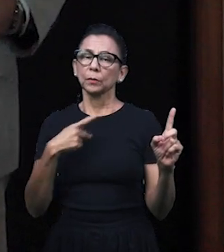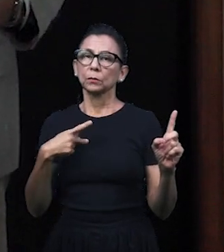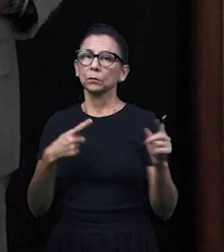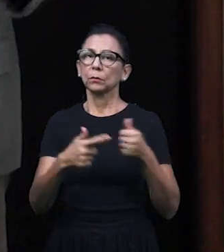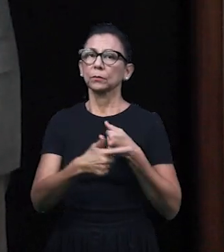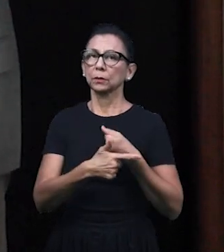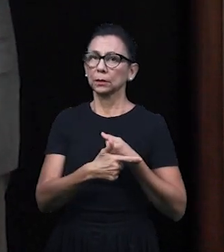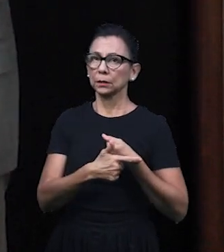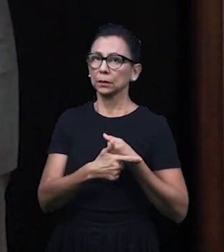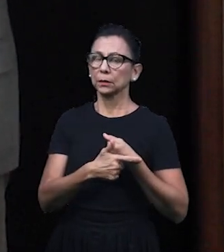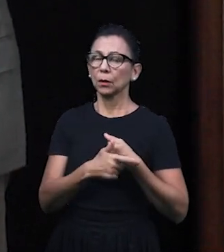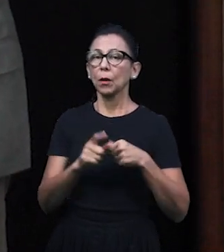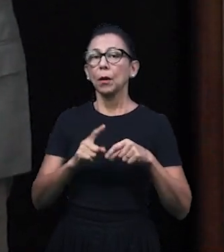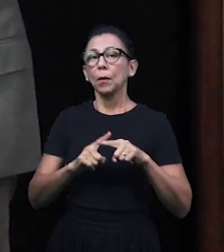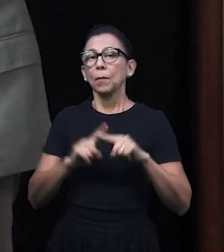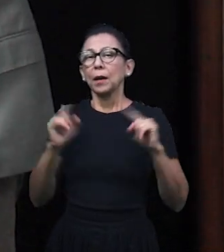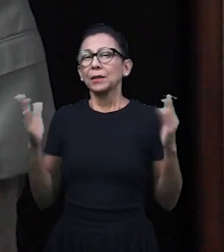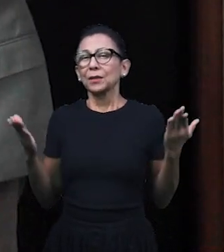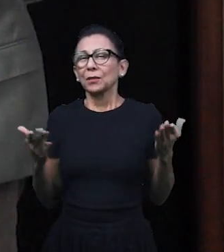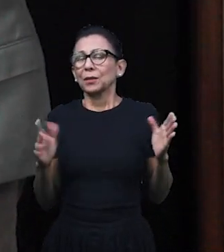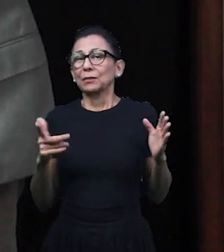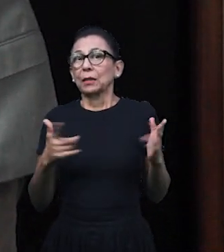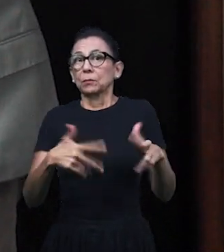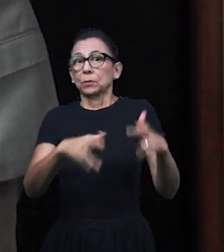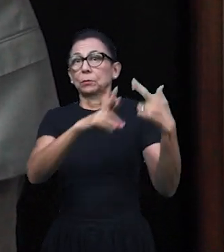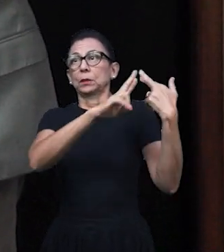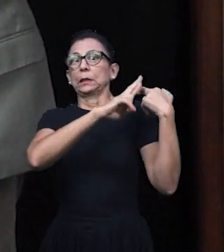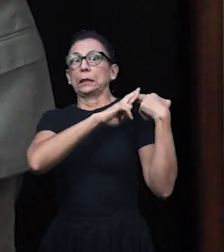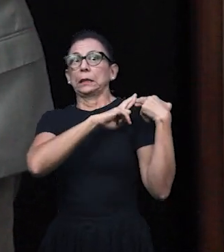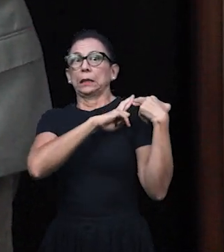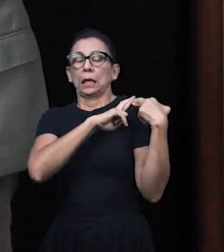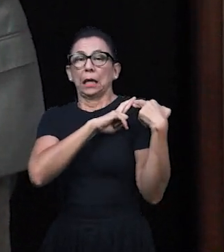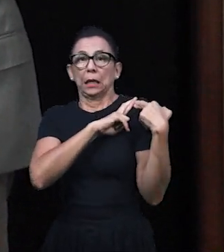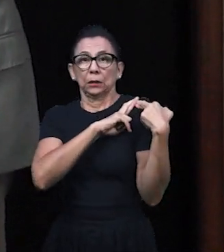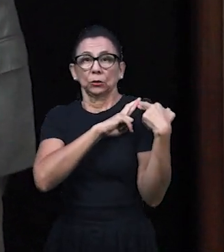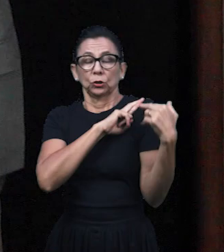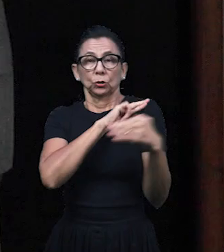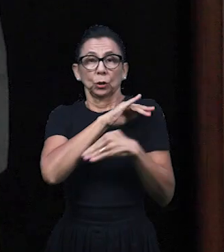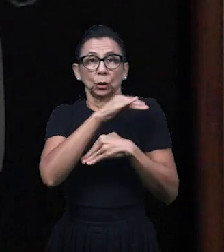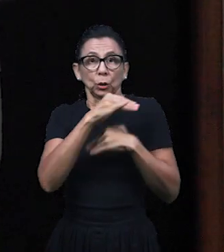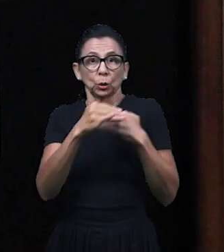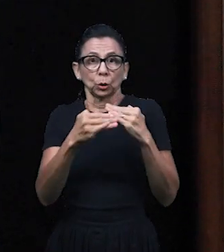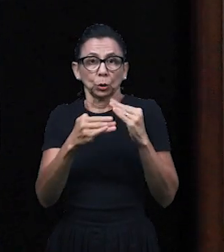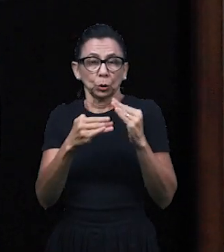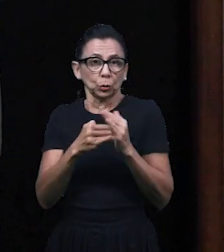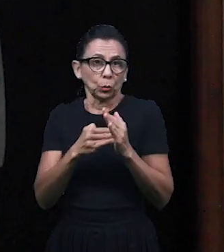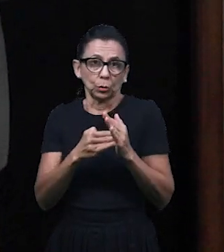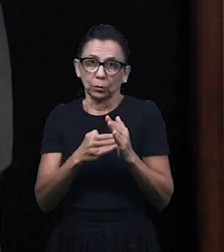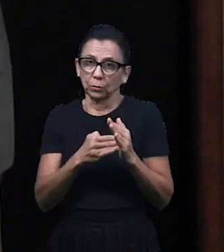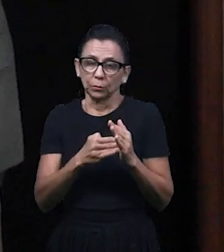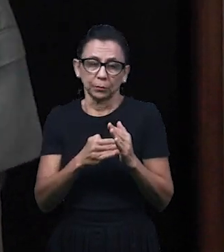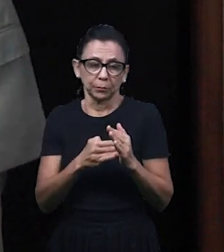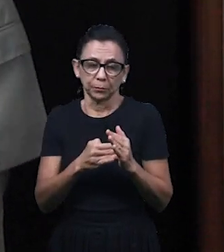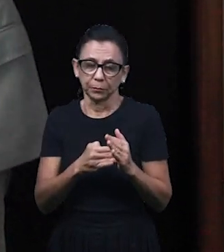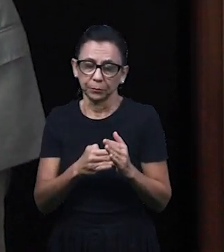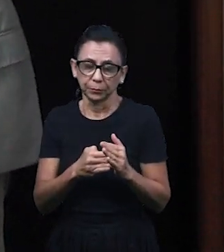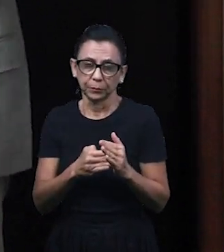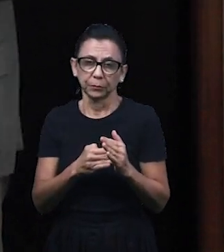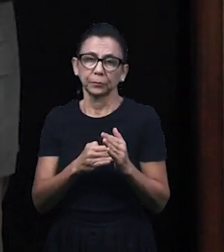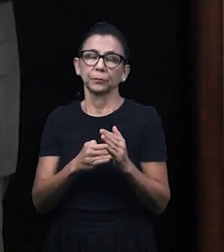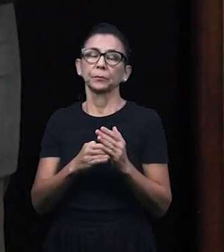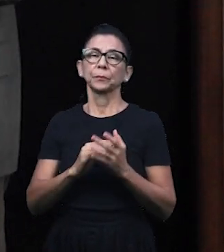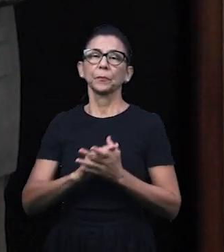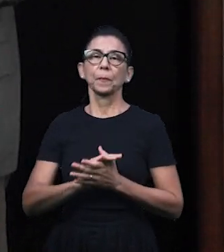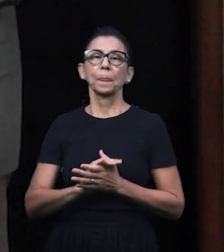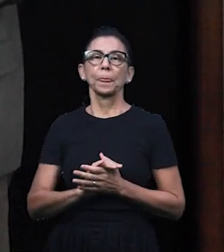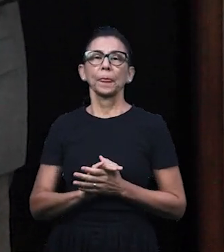pastor da igreja, mas agora sem mais a responsabilidade por uma igreja em função disso que acabamos de falar. Nós glorificamos ao